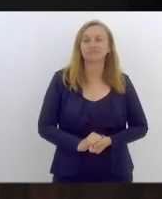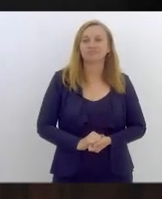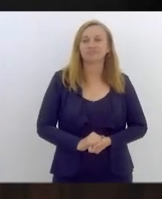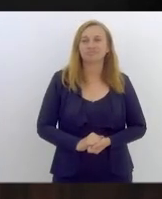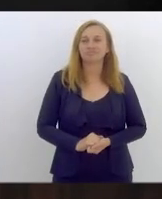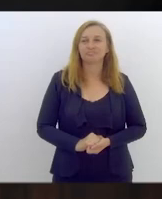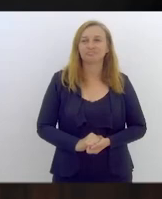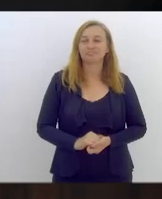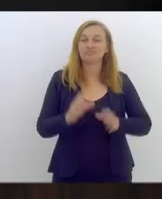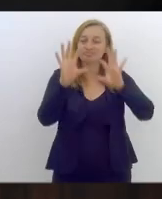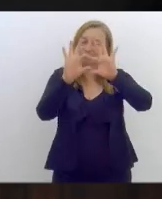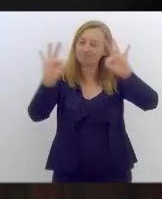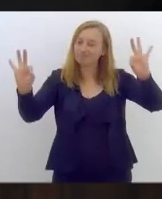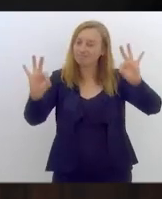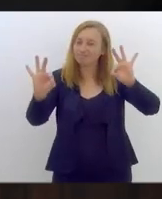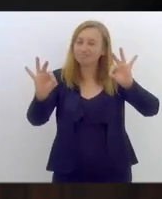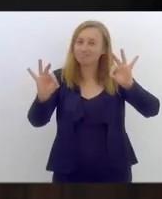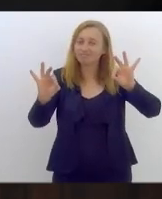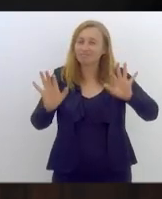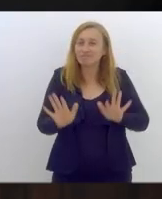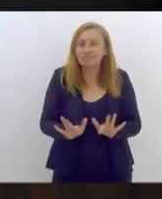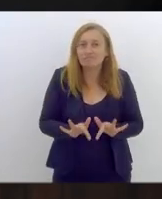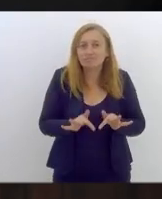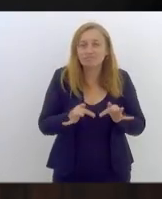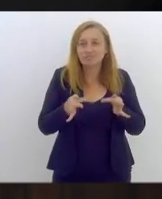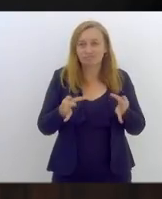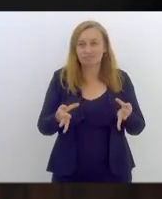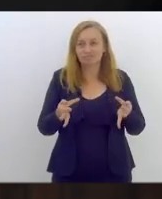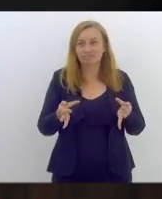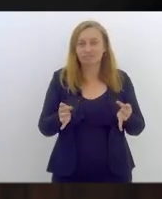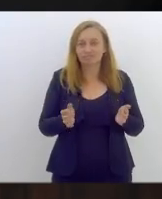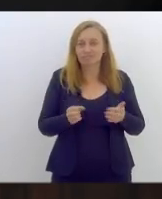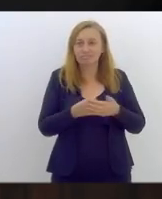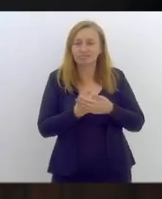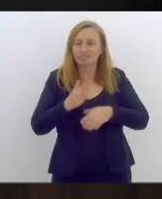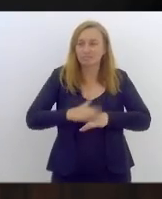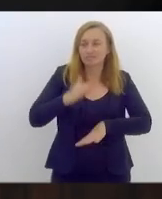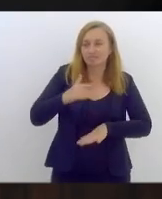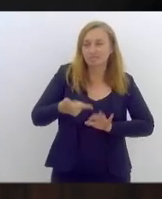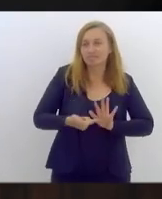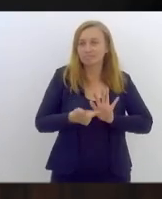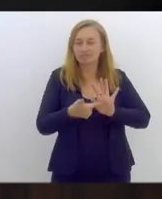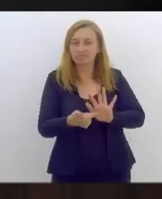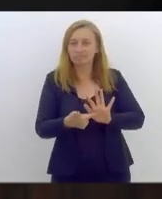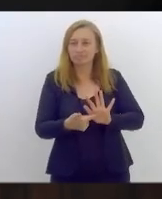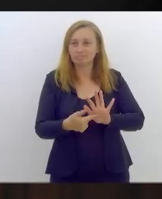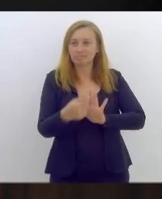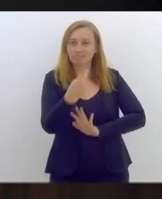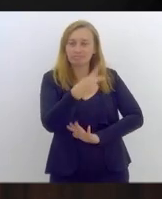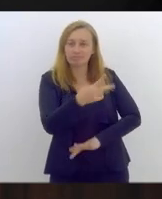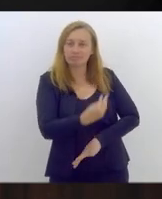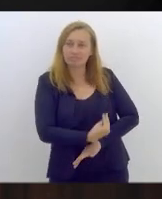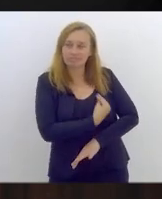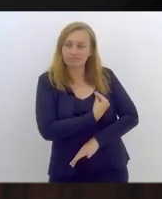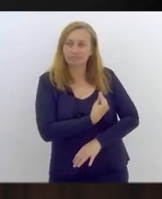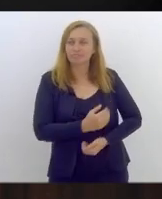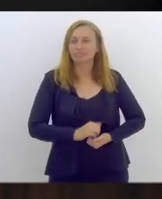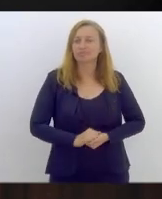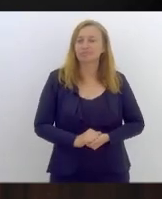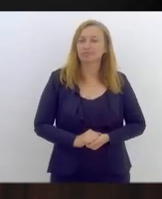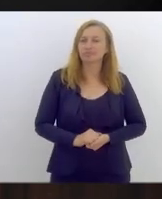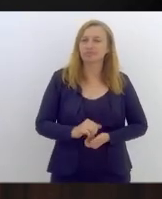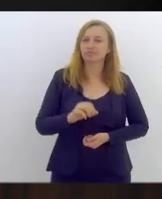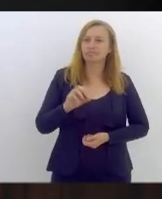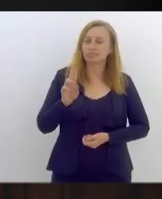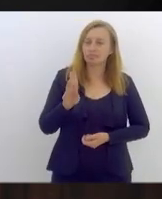Porém, com essa frase simples e direta, escondemos mais do que revelamos sobre a sua trajetória. O